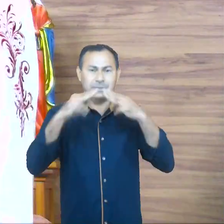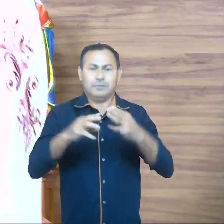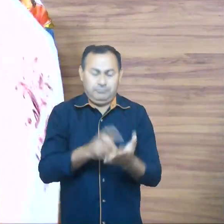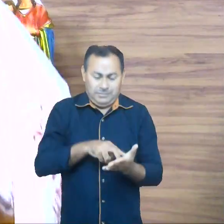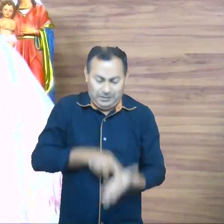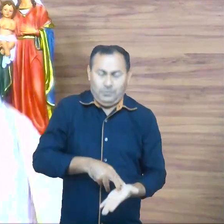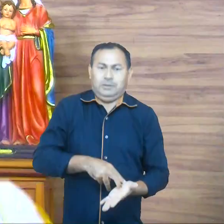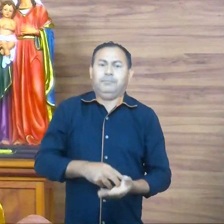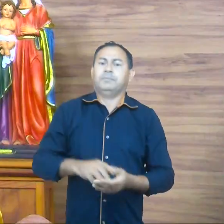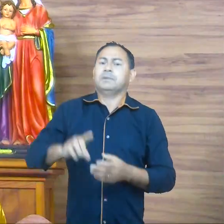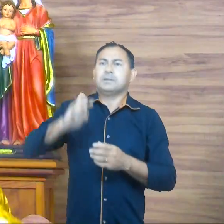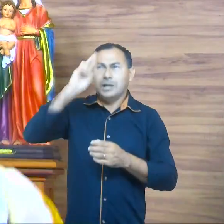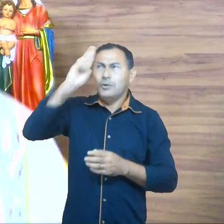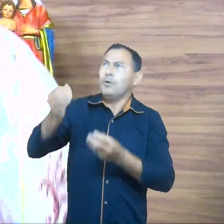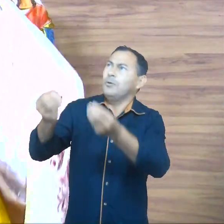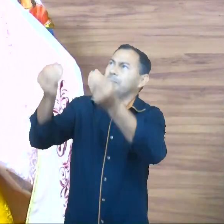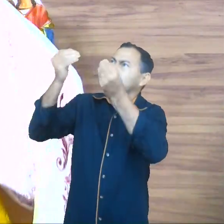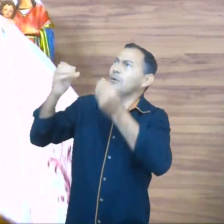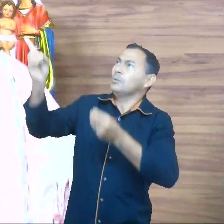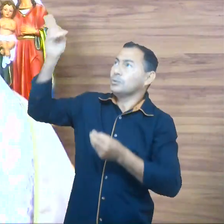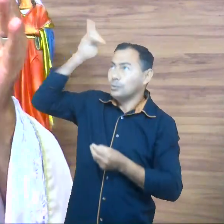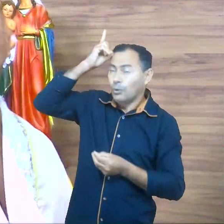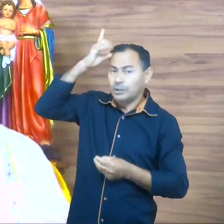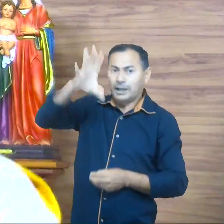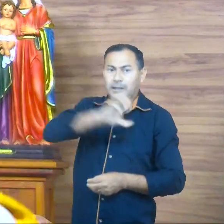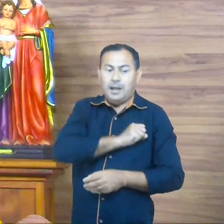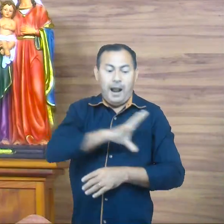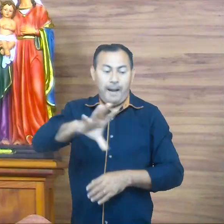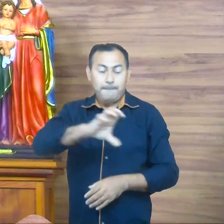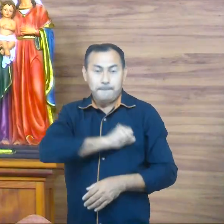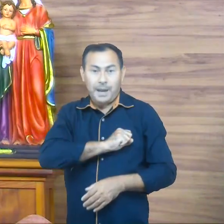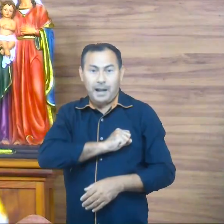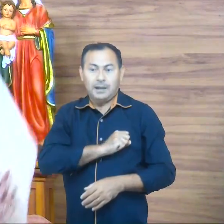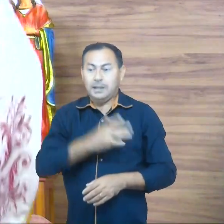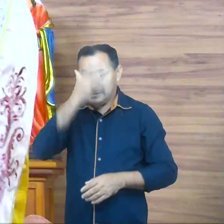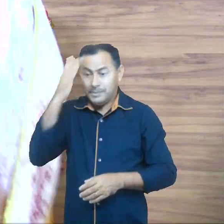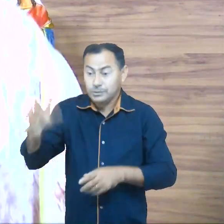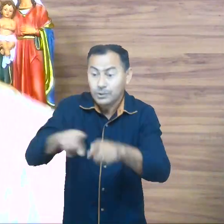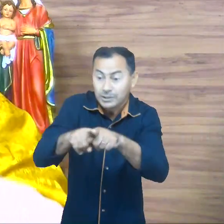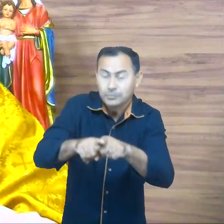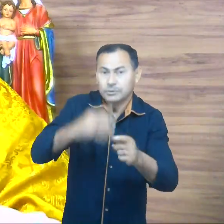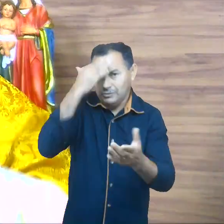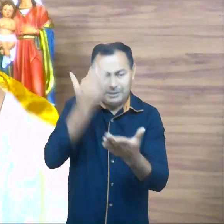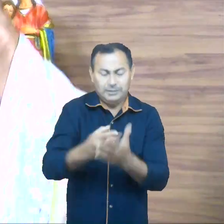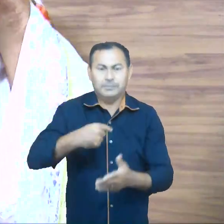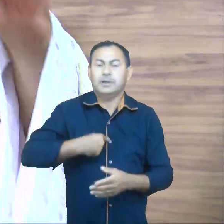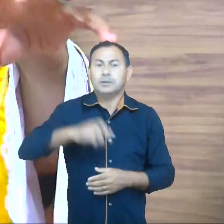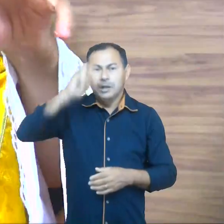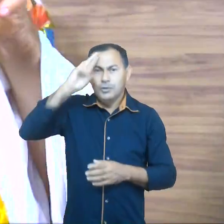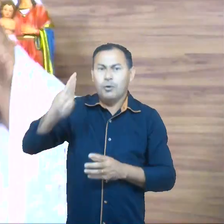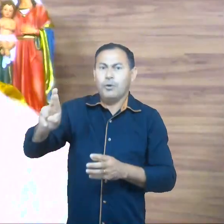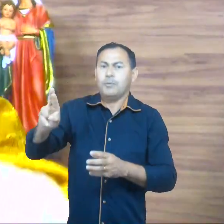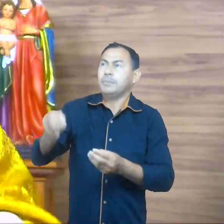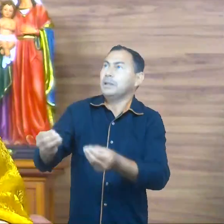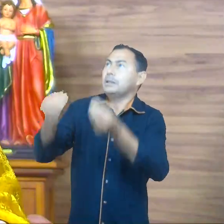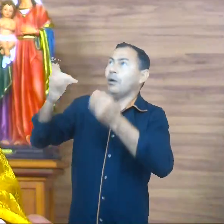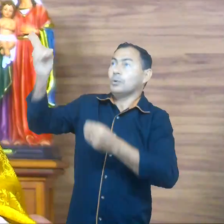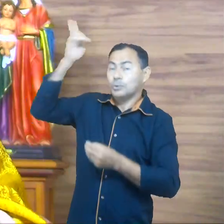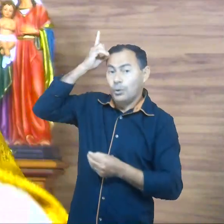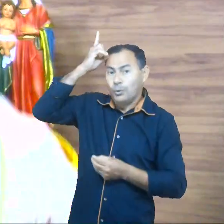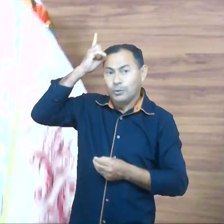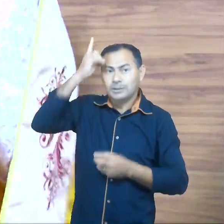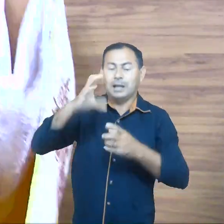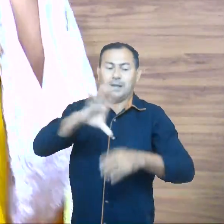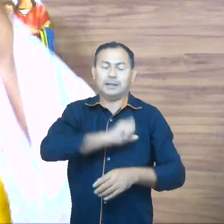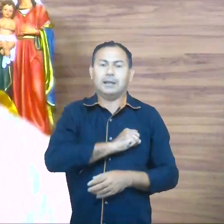dê o dom da caridade, para que eu possa amar os irmãos que não acreditam em mim. Me dê o dom da caridade para com as pessoas que estão me